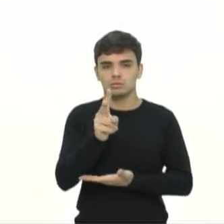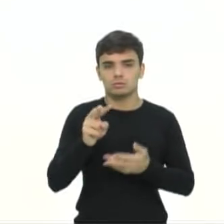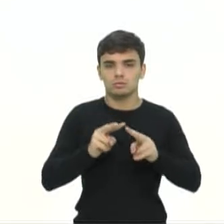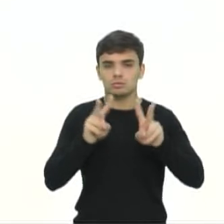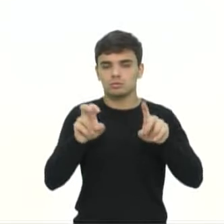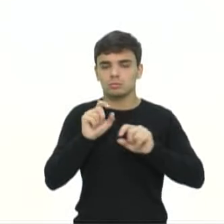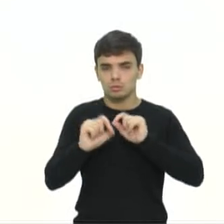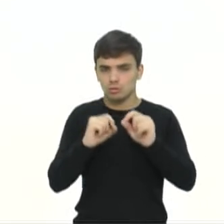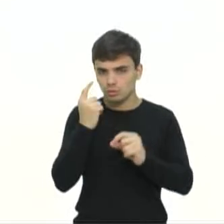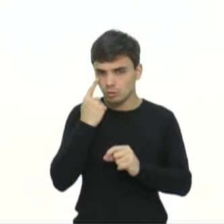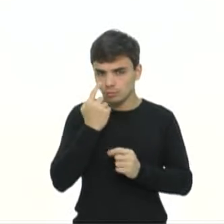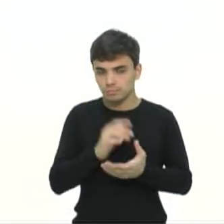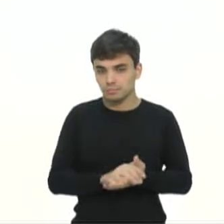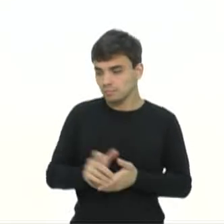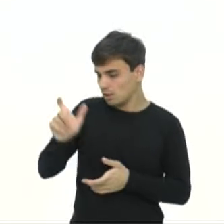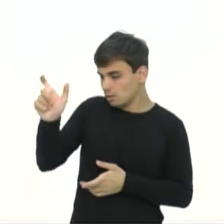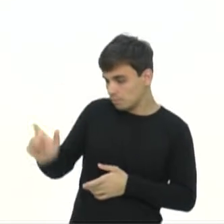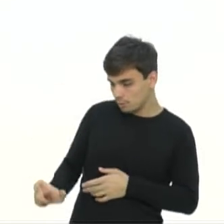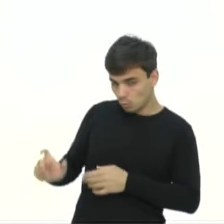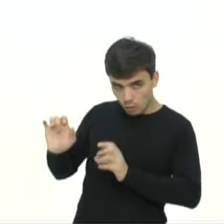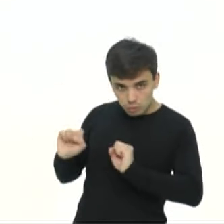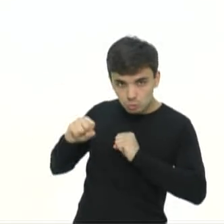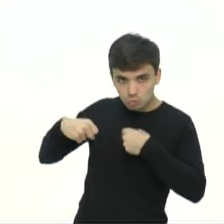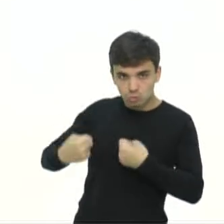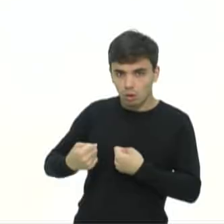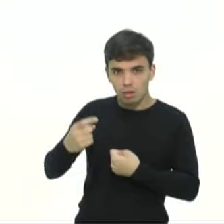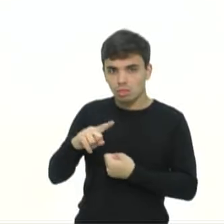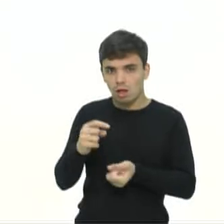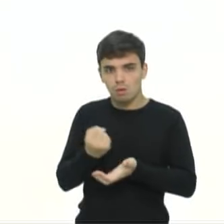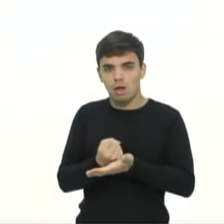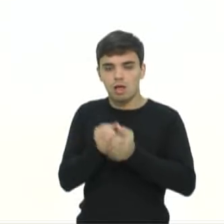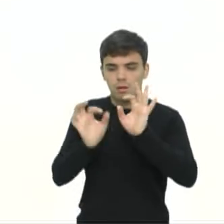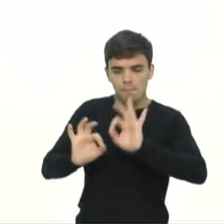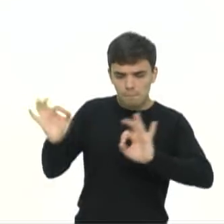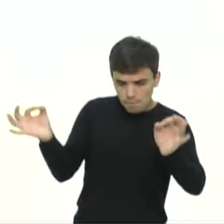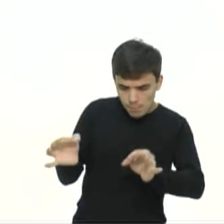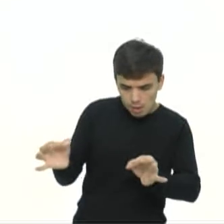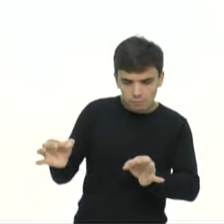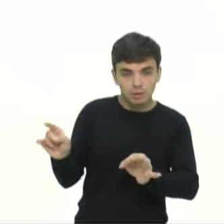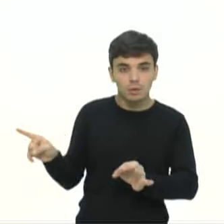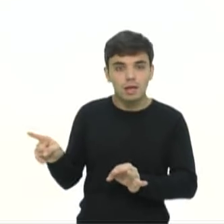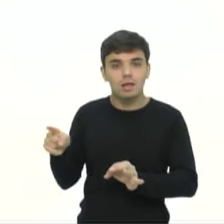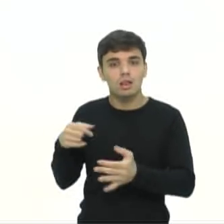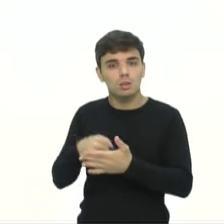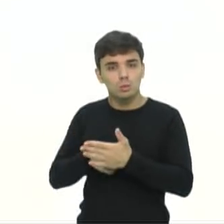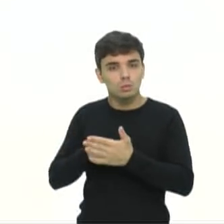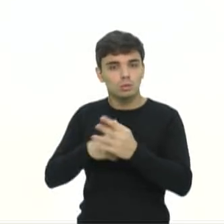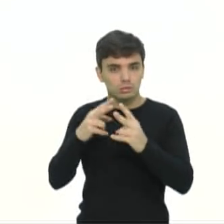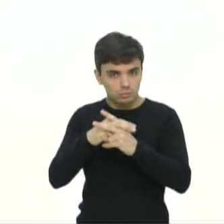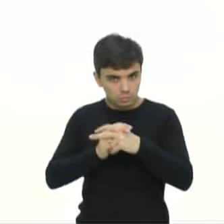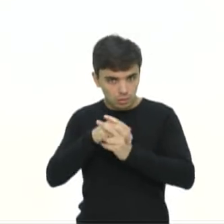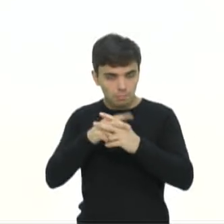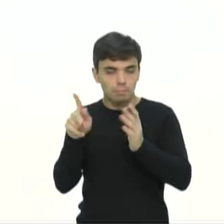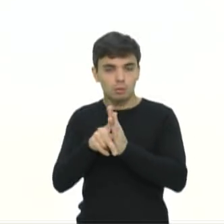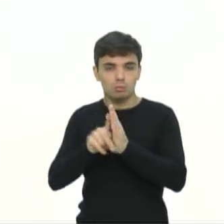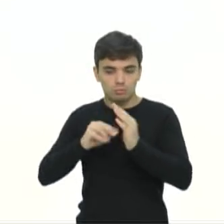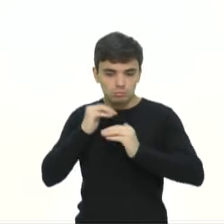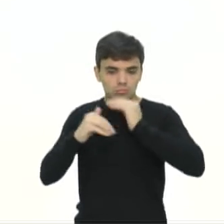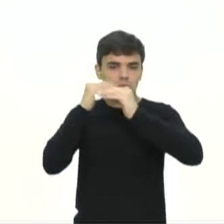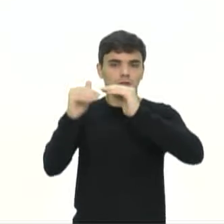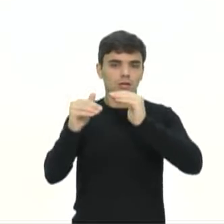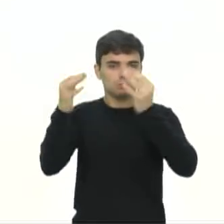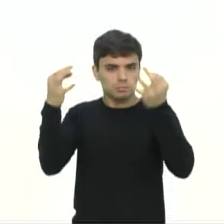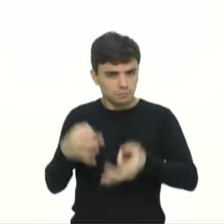quê? O judoca não se aperfeiçoa para lutar, ele luta para se aperfeiçoar. O judoca é o que